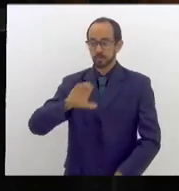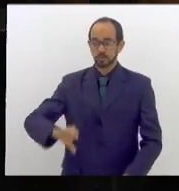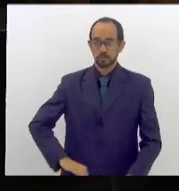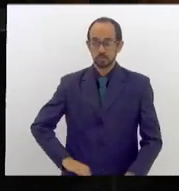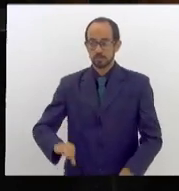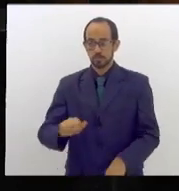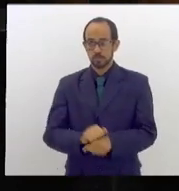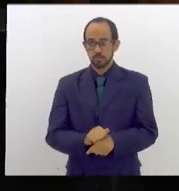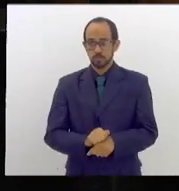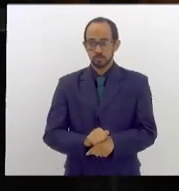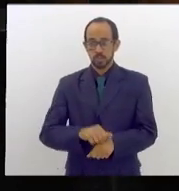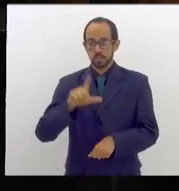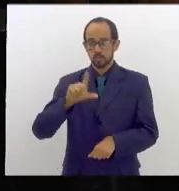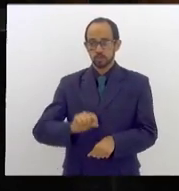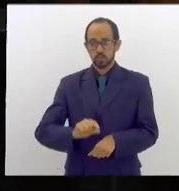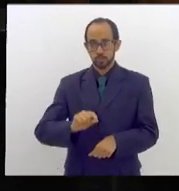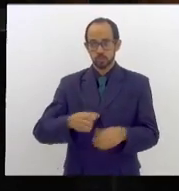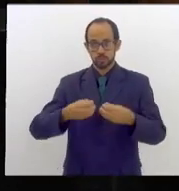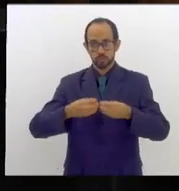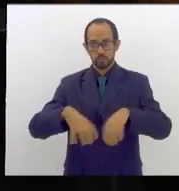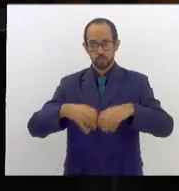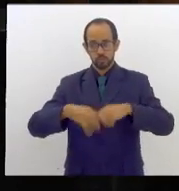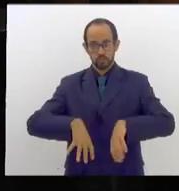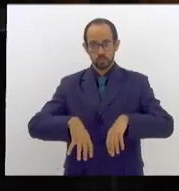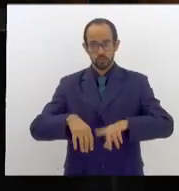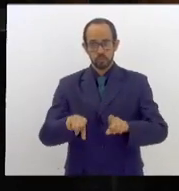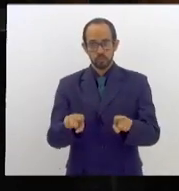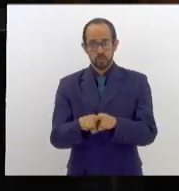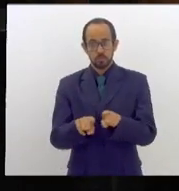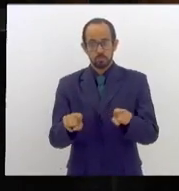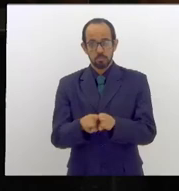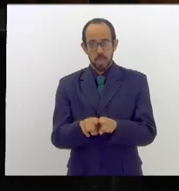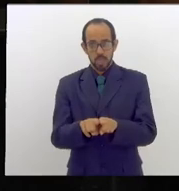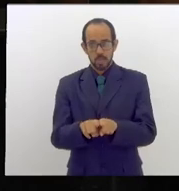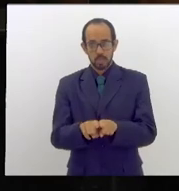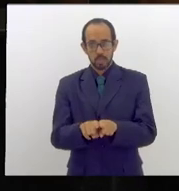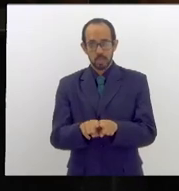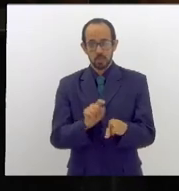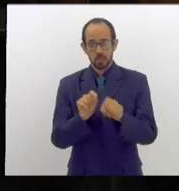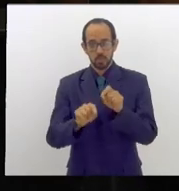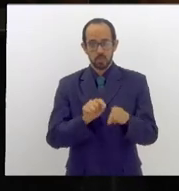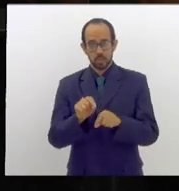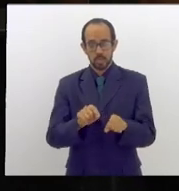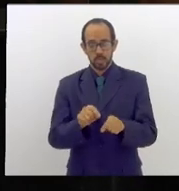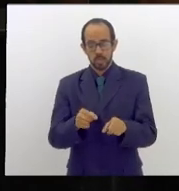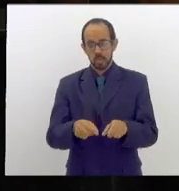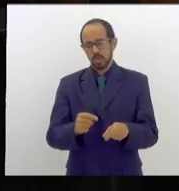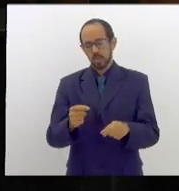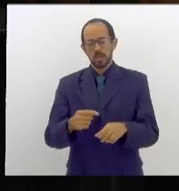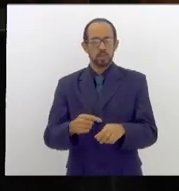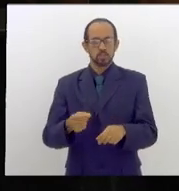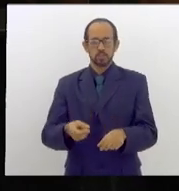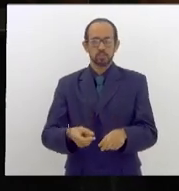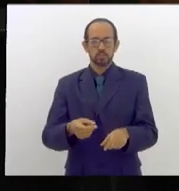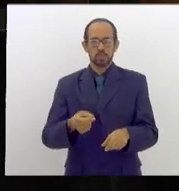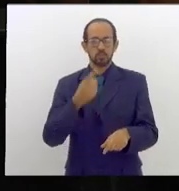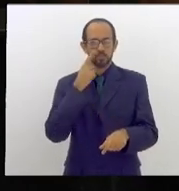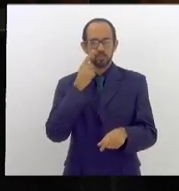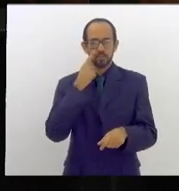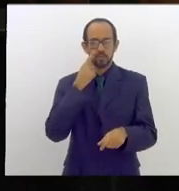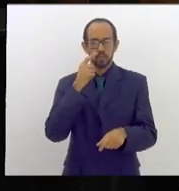mim te dar essas perdas consideramos aquilo que o Supremo já decidiu